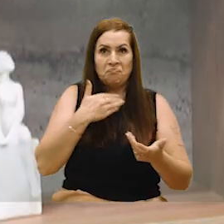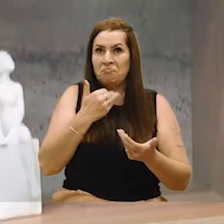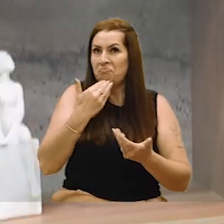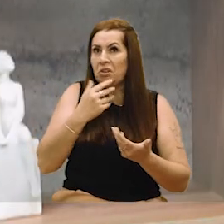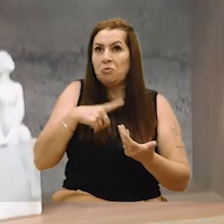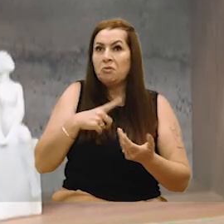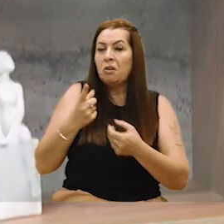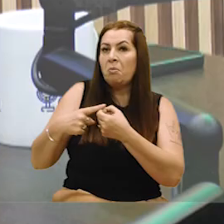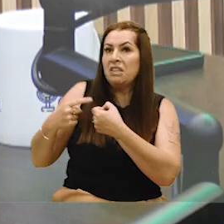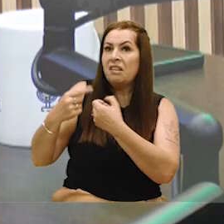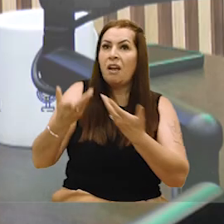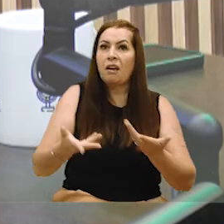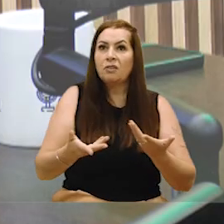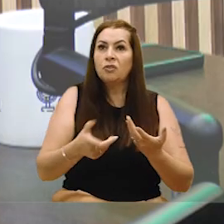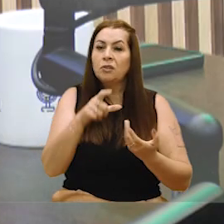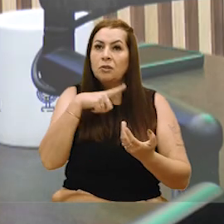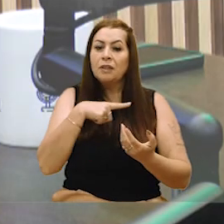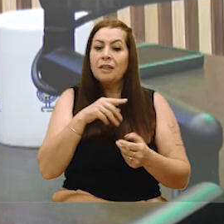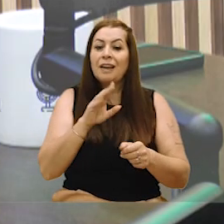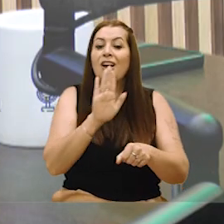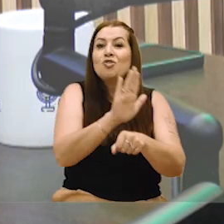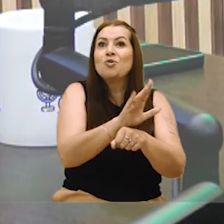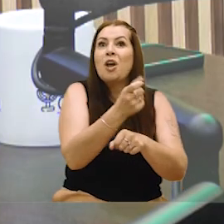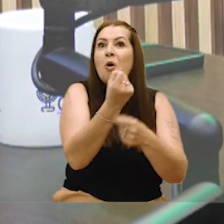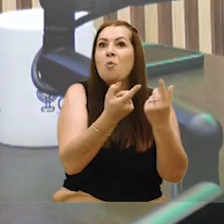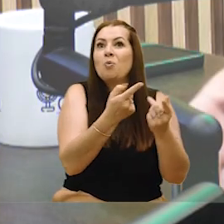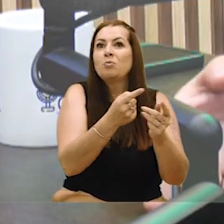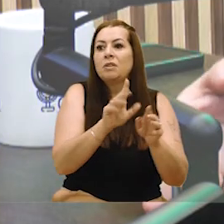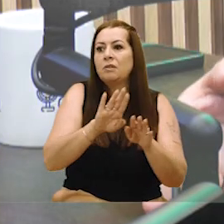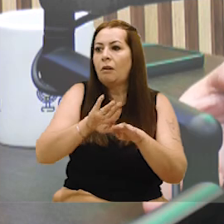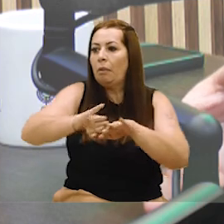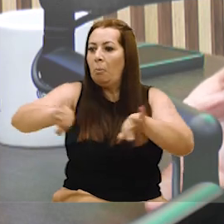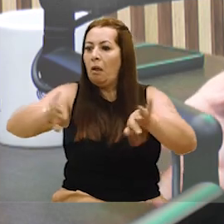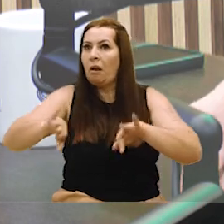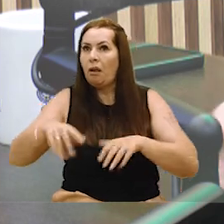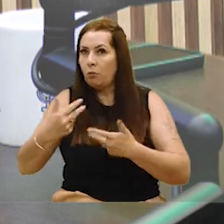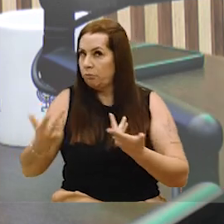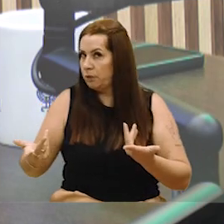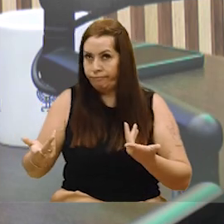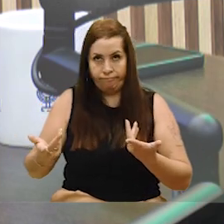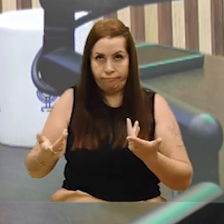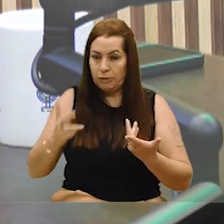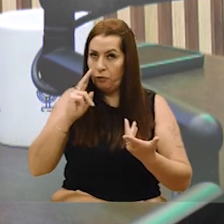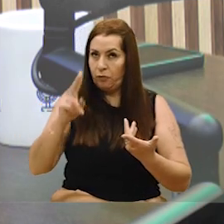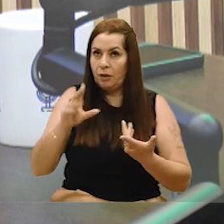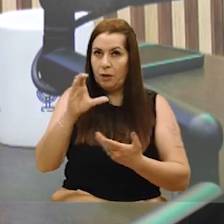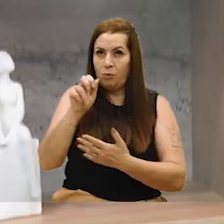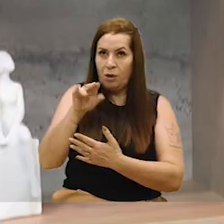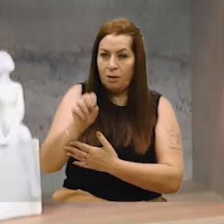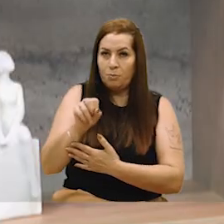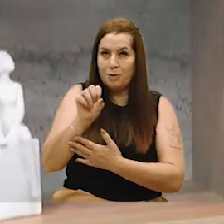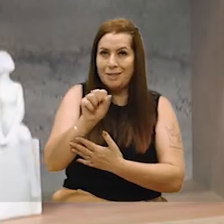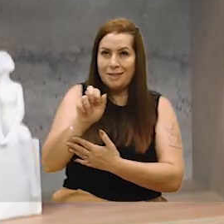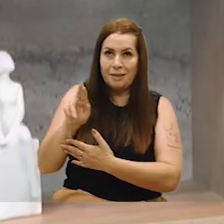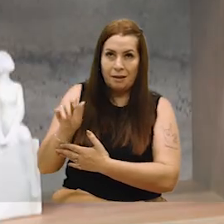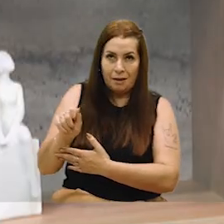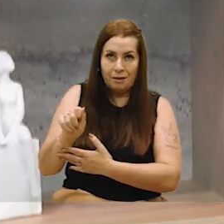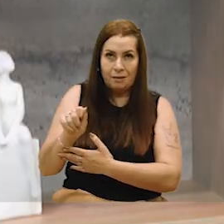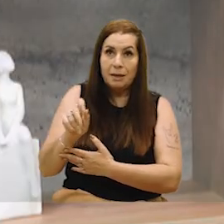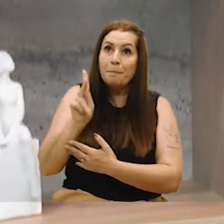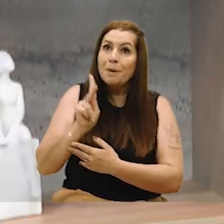Não adianta tu ter uma cidade onde tu beneficia alguns e segrega outros. Né? E veja o Campos da Serra. As pessoas